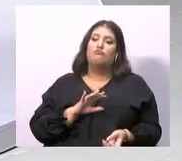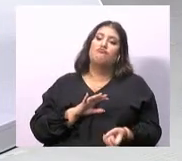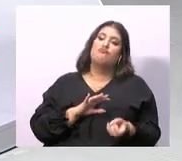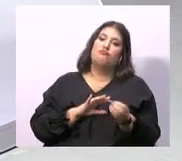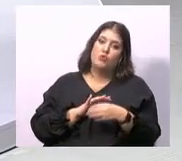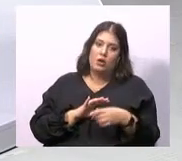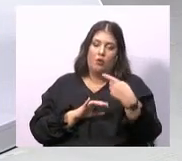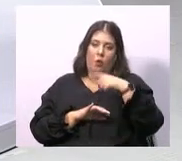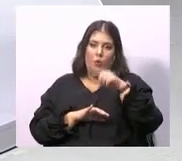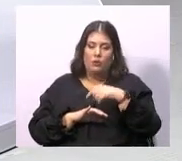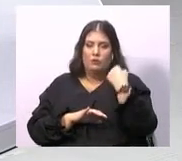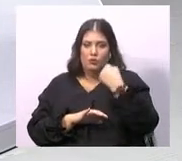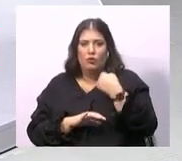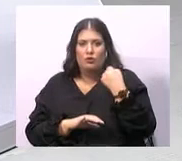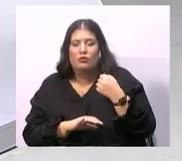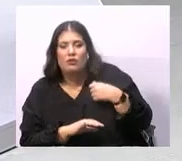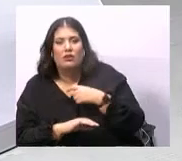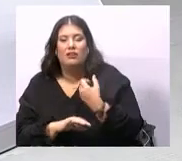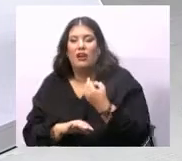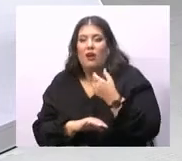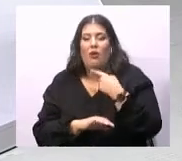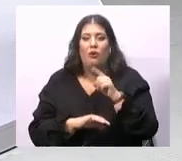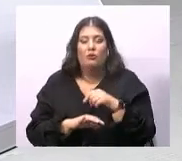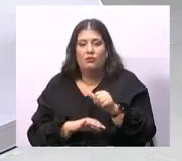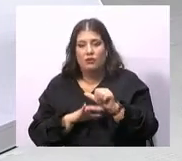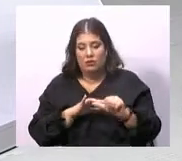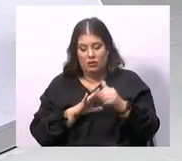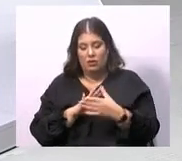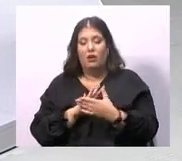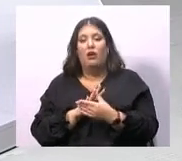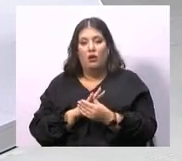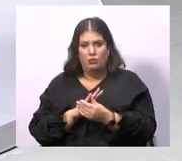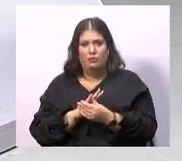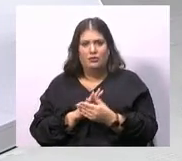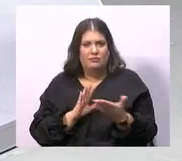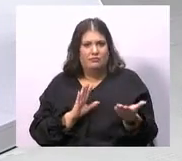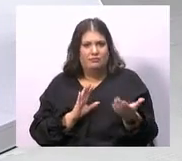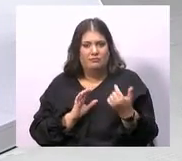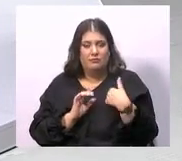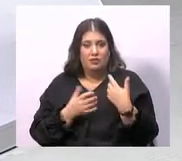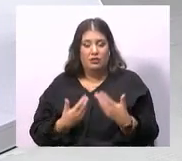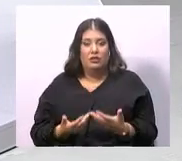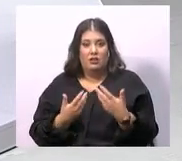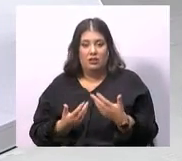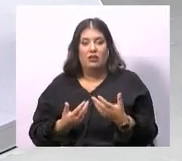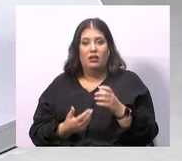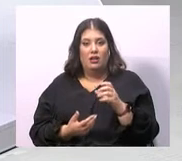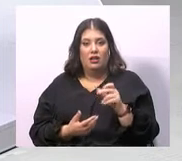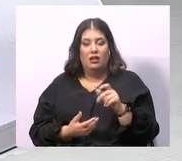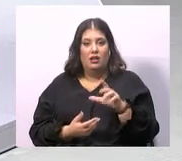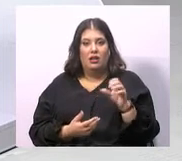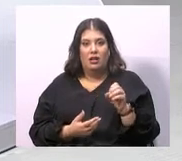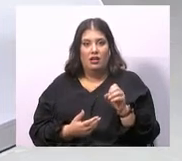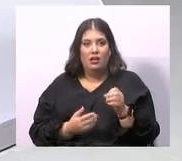vir sempre dores e tudo, tornei a ser operada, uniram-me os dedos. e eu agora tenho que tirar o calo na mesma, que